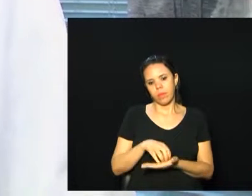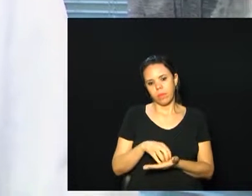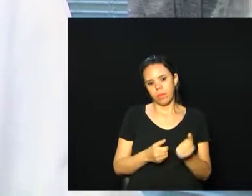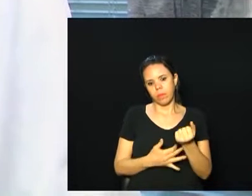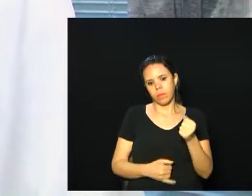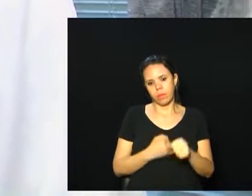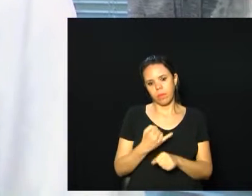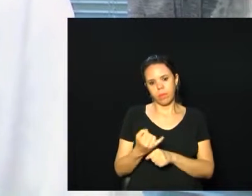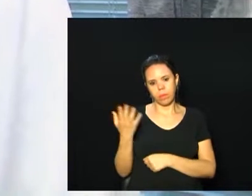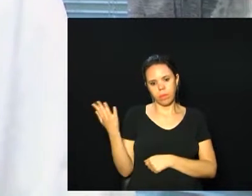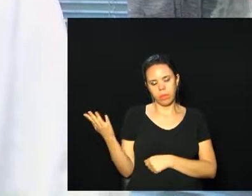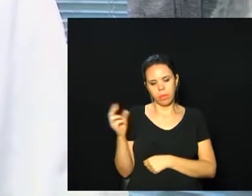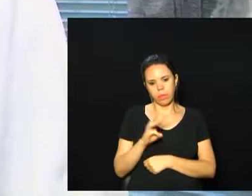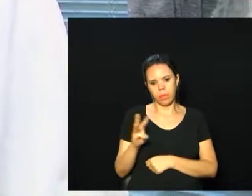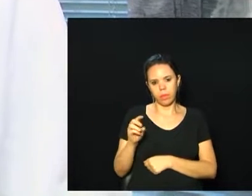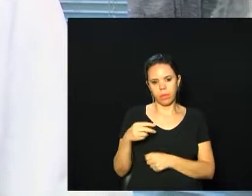site, doutor? É o